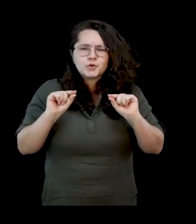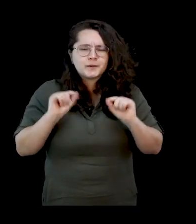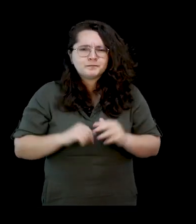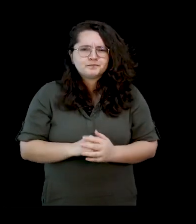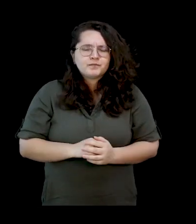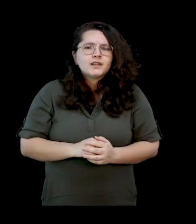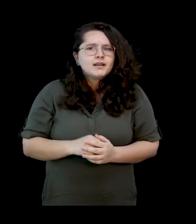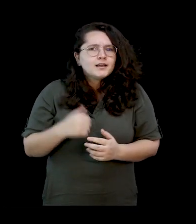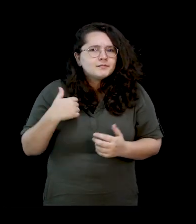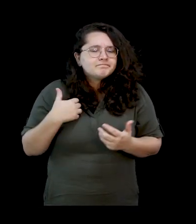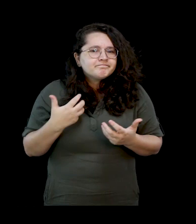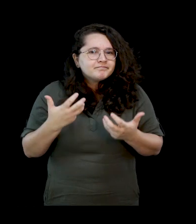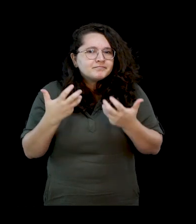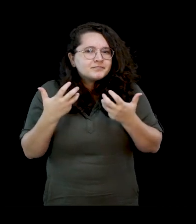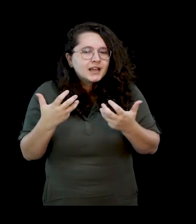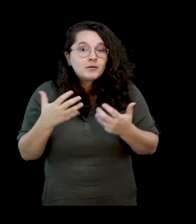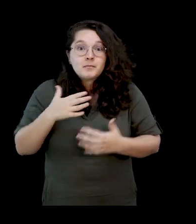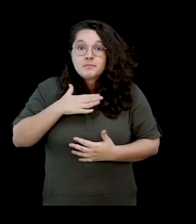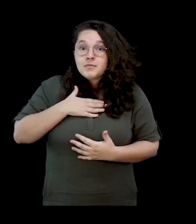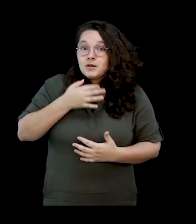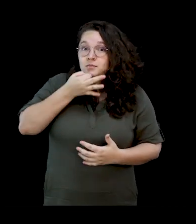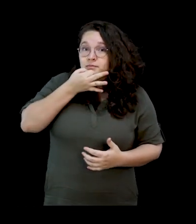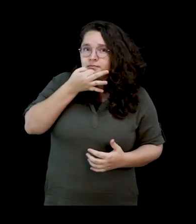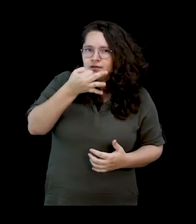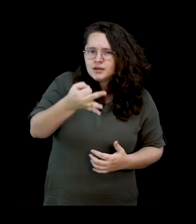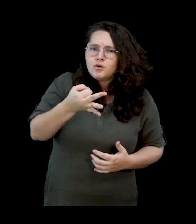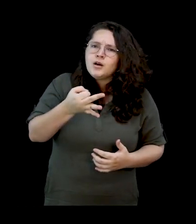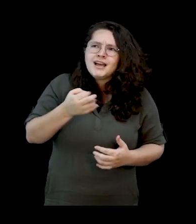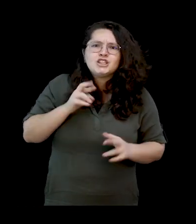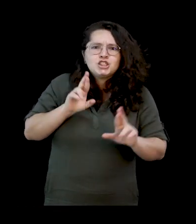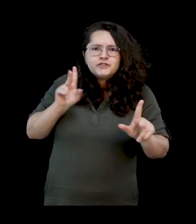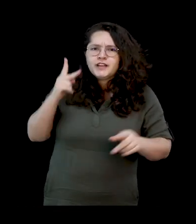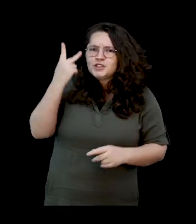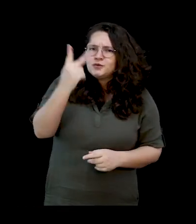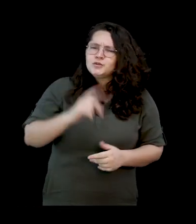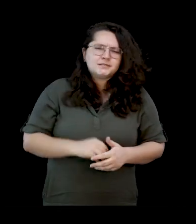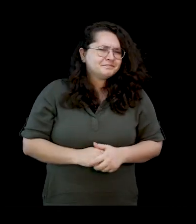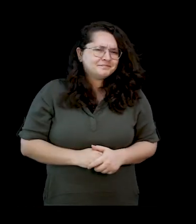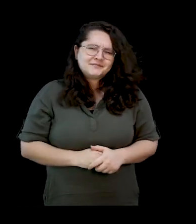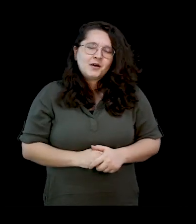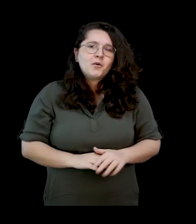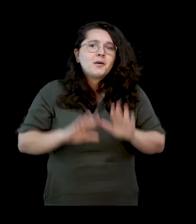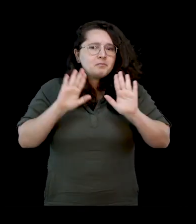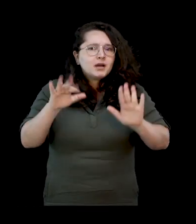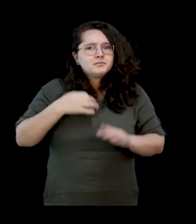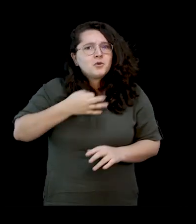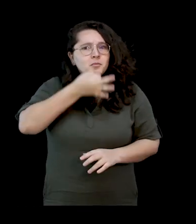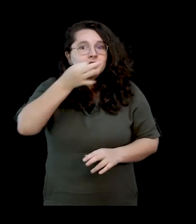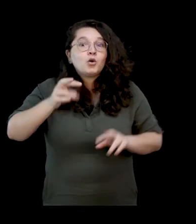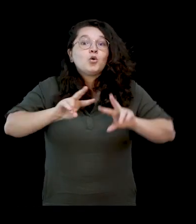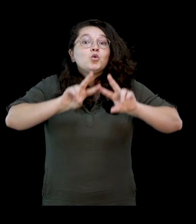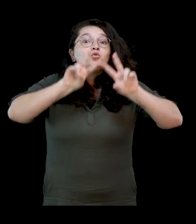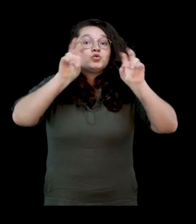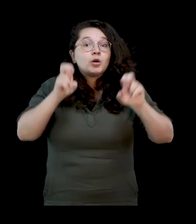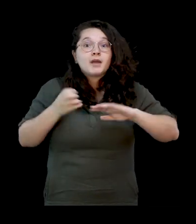para localizar, do meu ponto de vista, aqui não é diferente do seu, localizar o meu ponto de vista a respeito da atualidade do